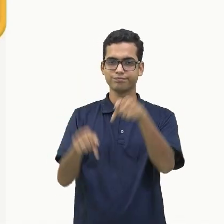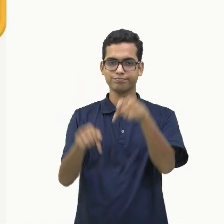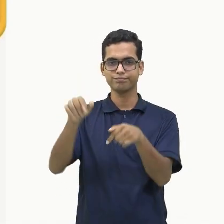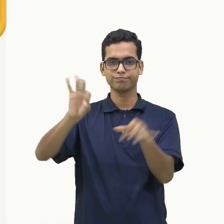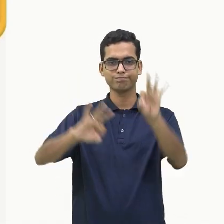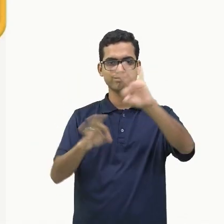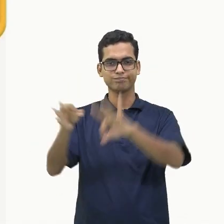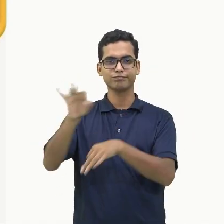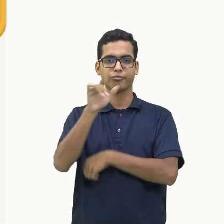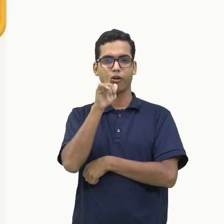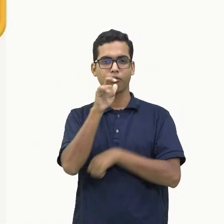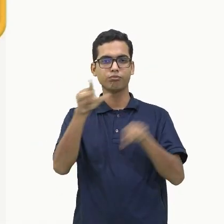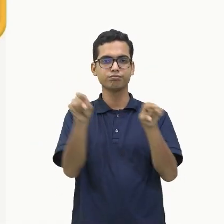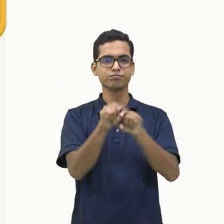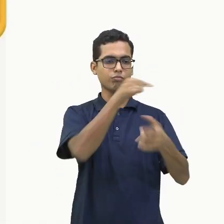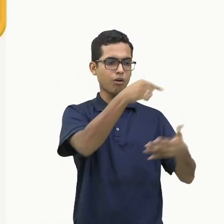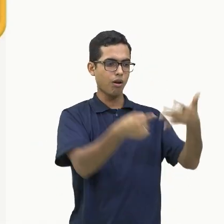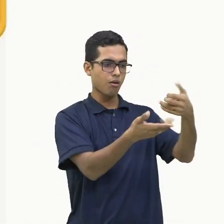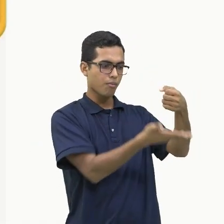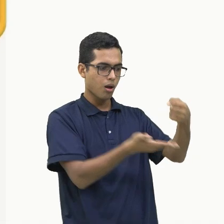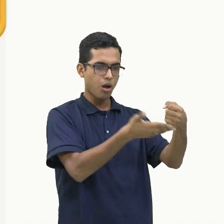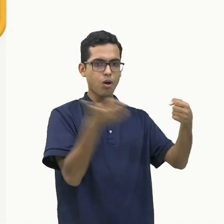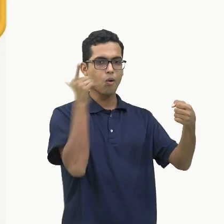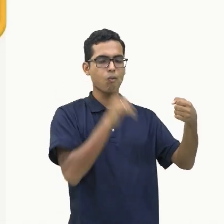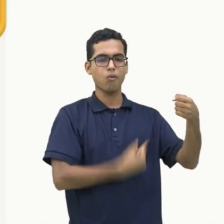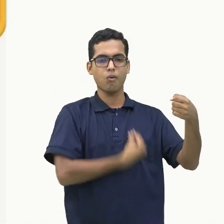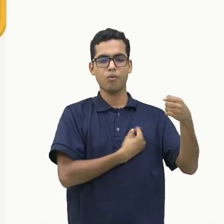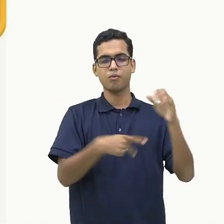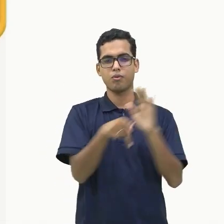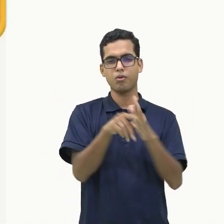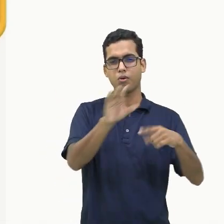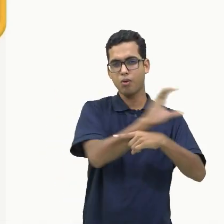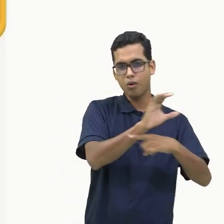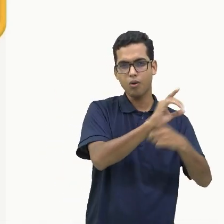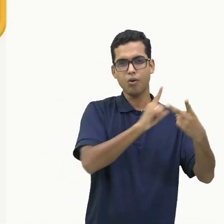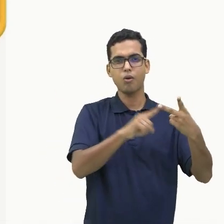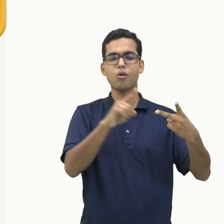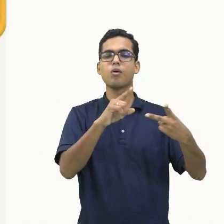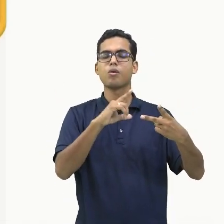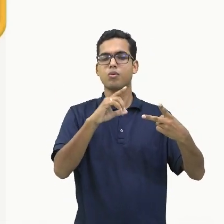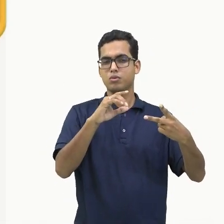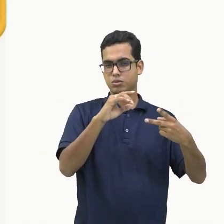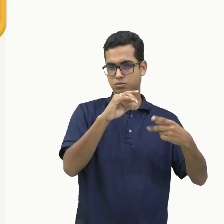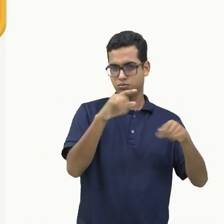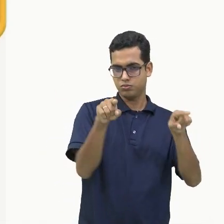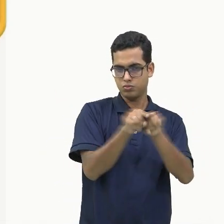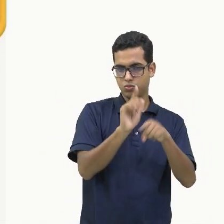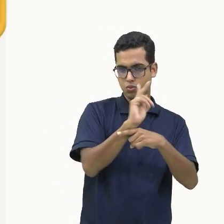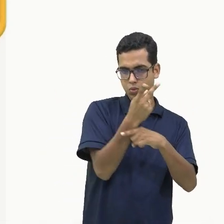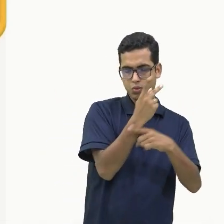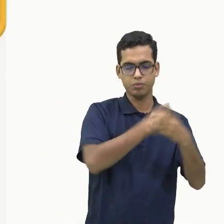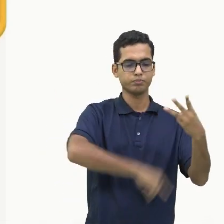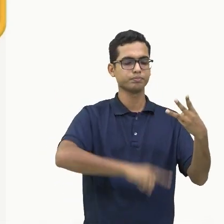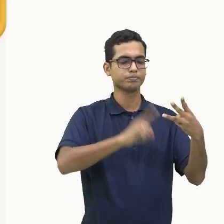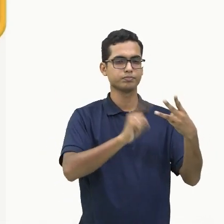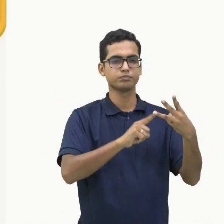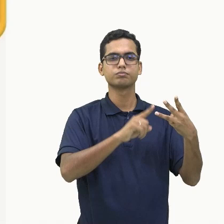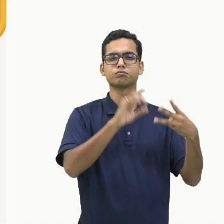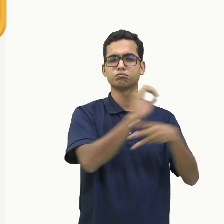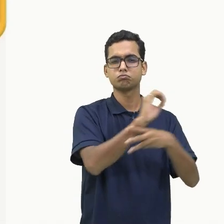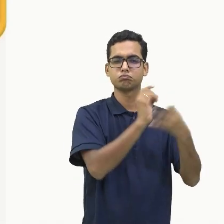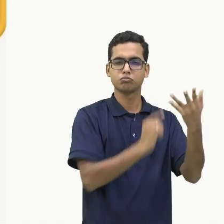elementos básicos para a vida, como carbono, hidrogênio, oxigênio. E também das